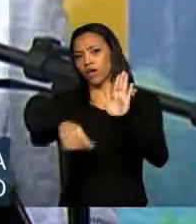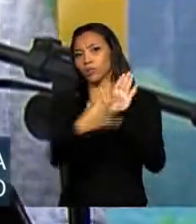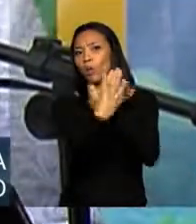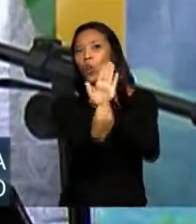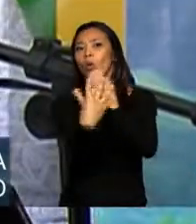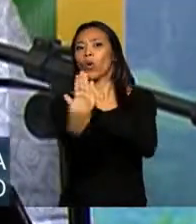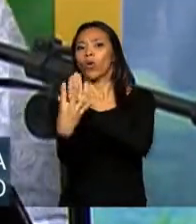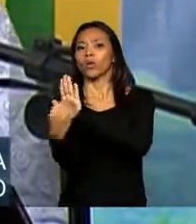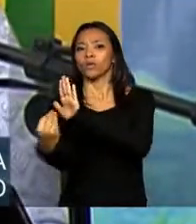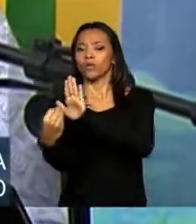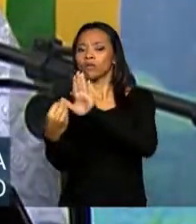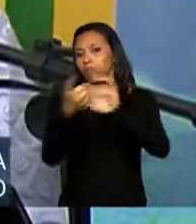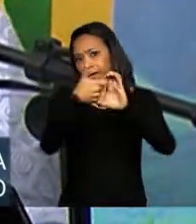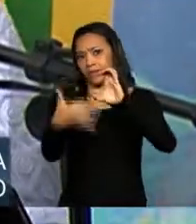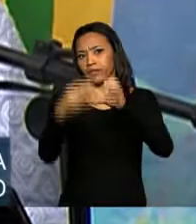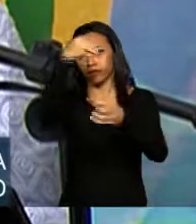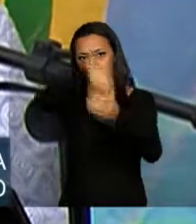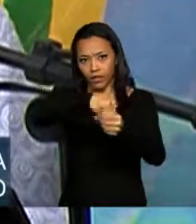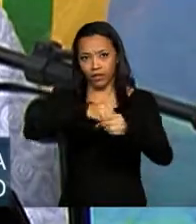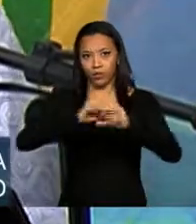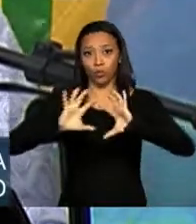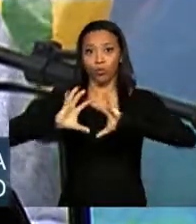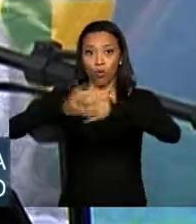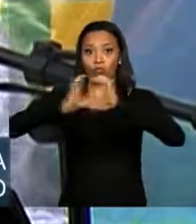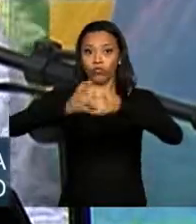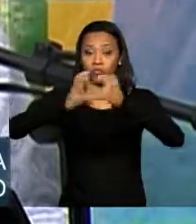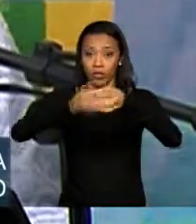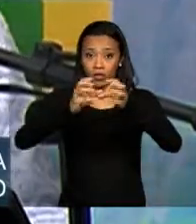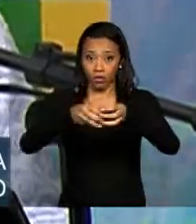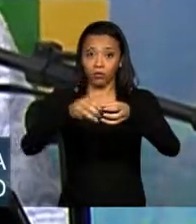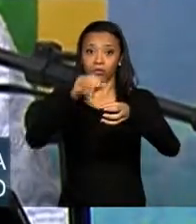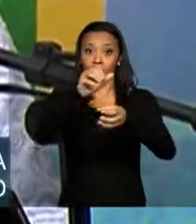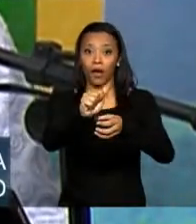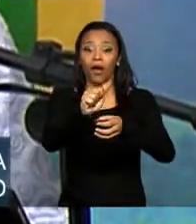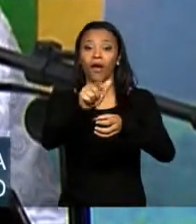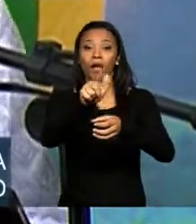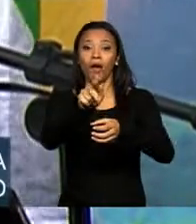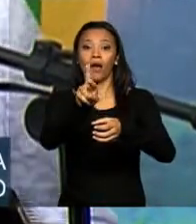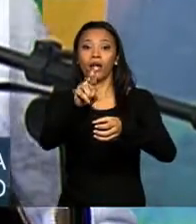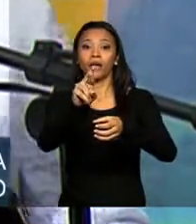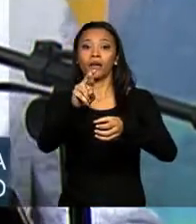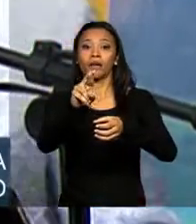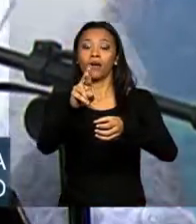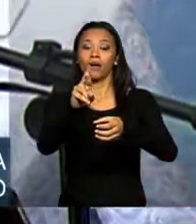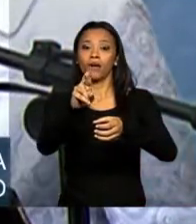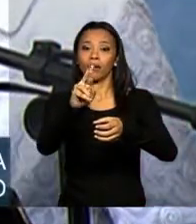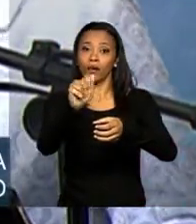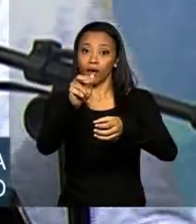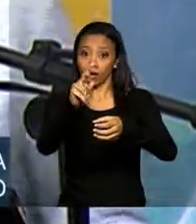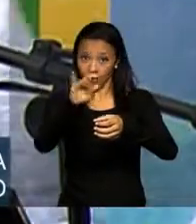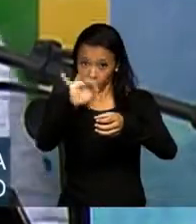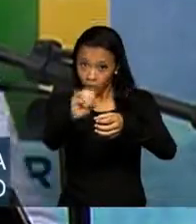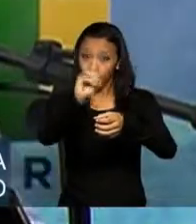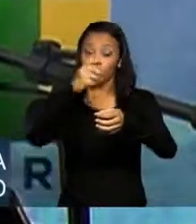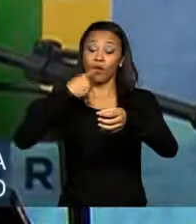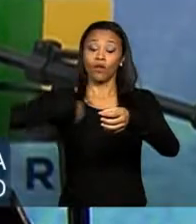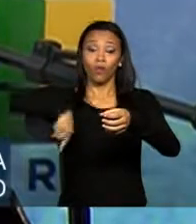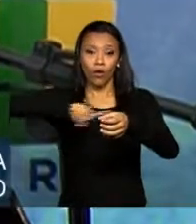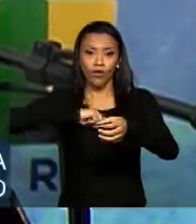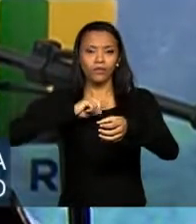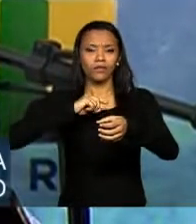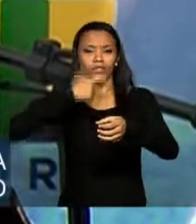mais aço que todos nós amadurecemos numa direção nós queremos